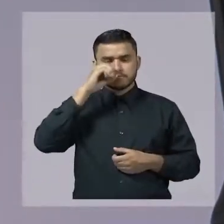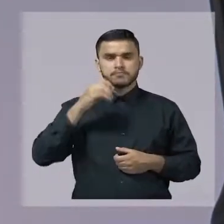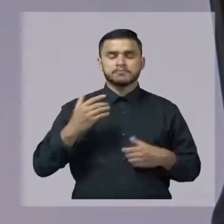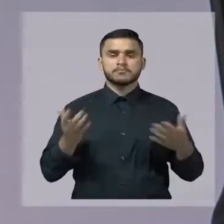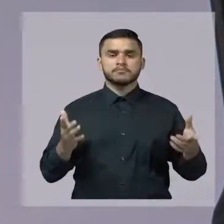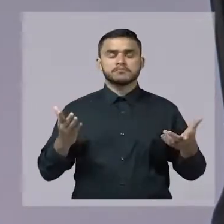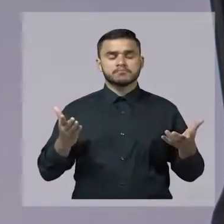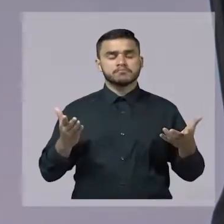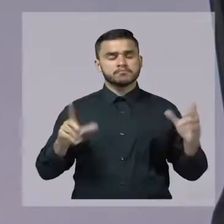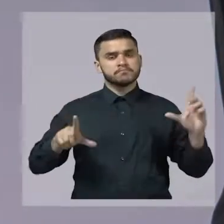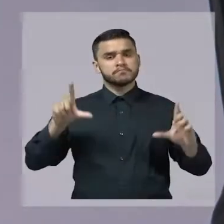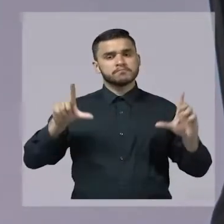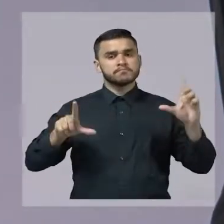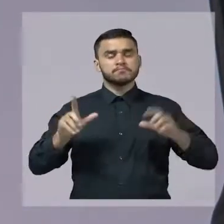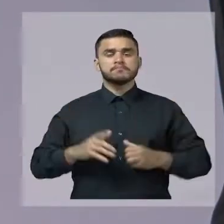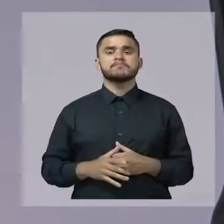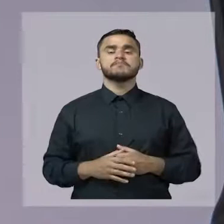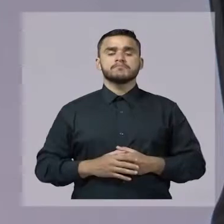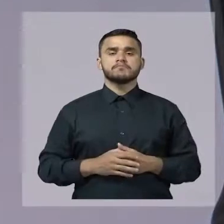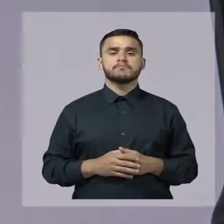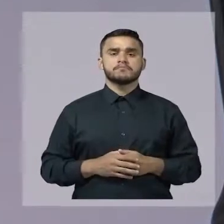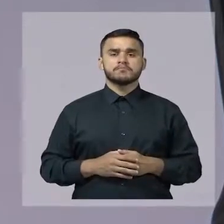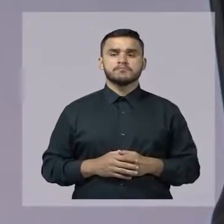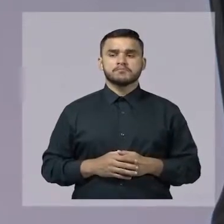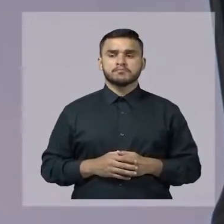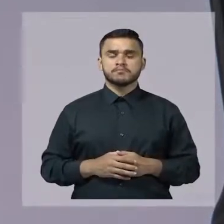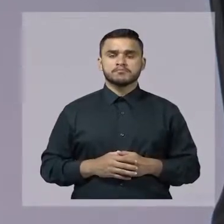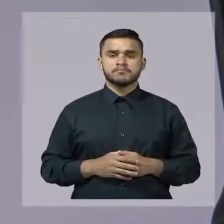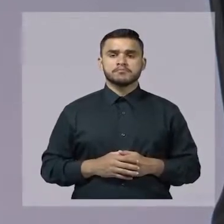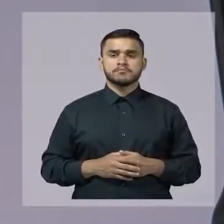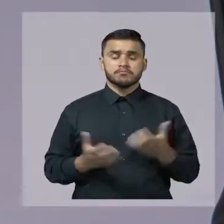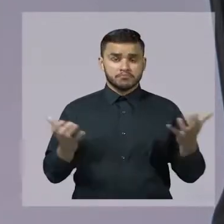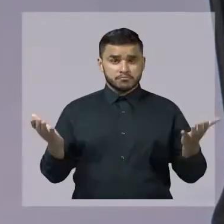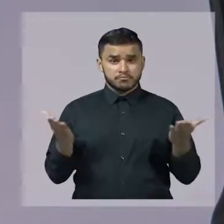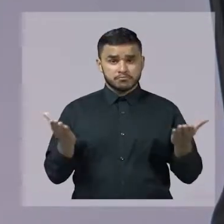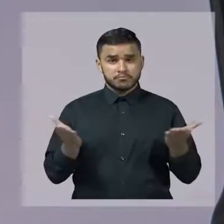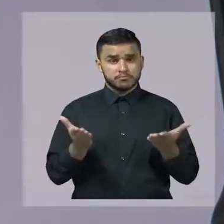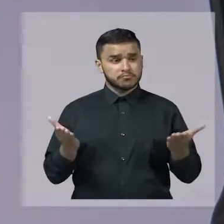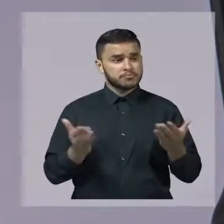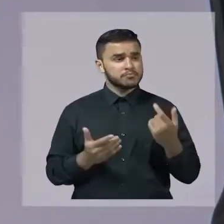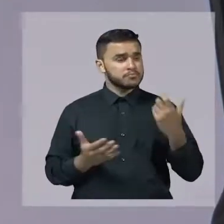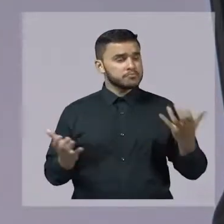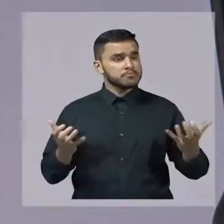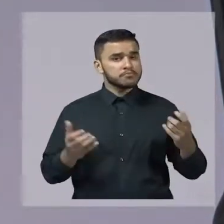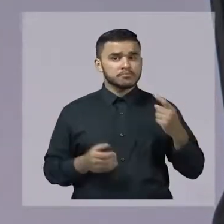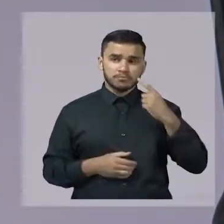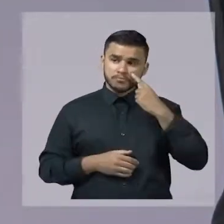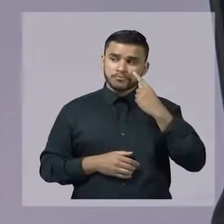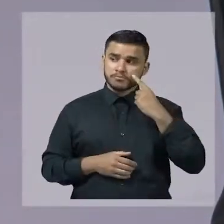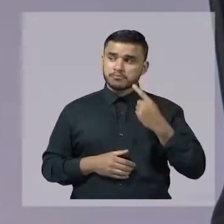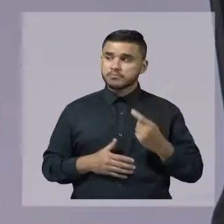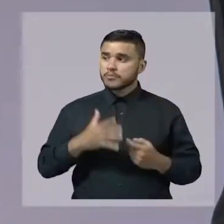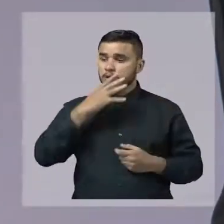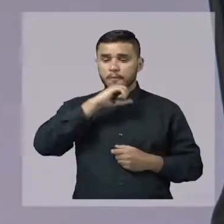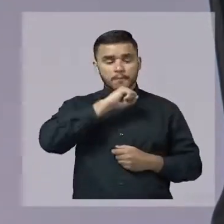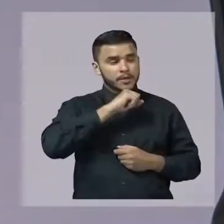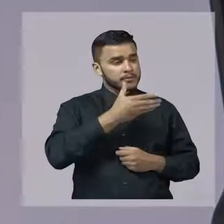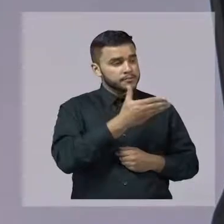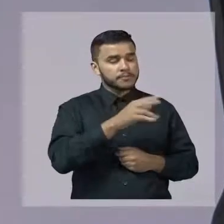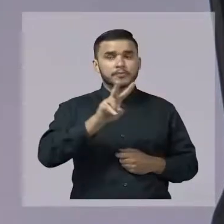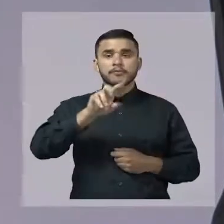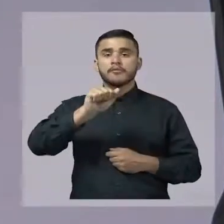E hoje eu quero prestar uma homenagem ao pai do professor Valmir